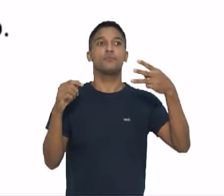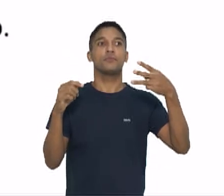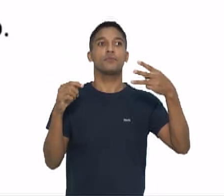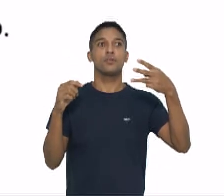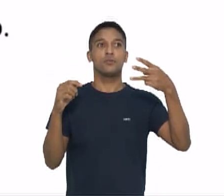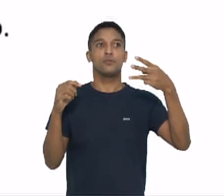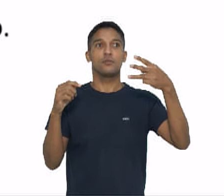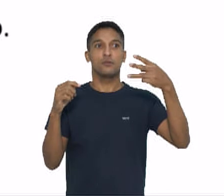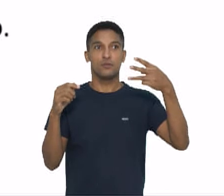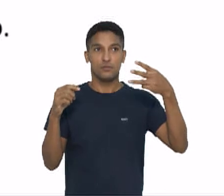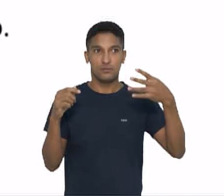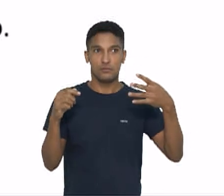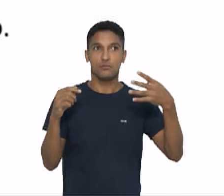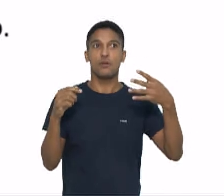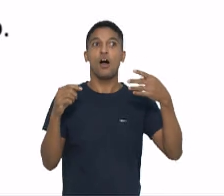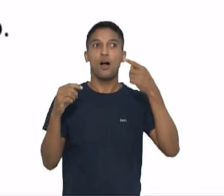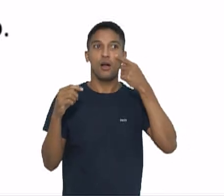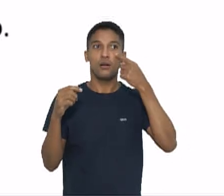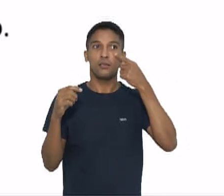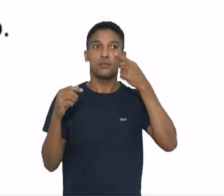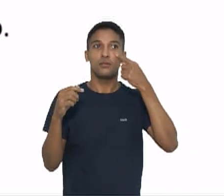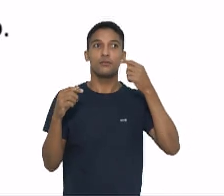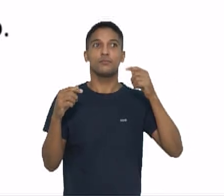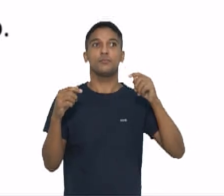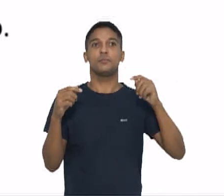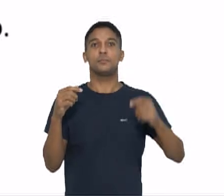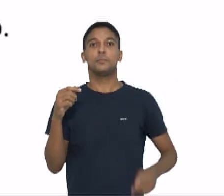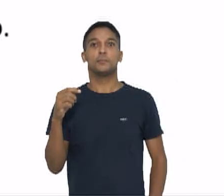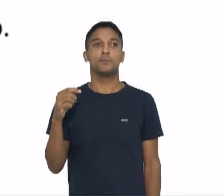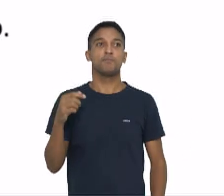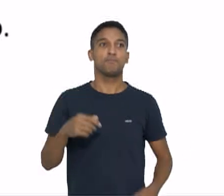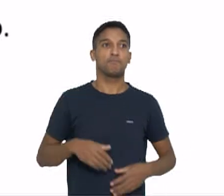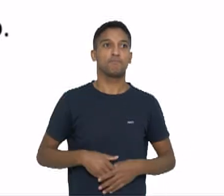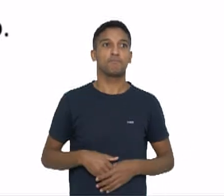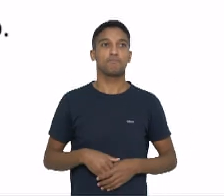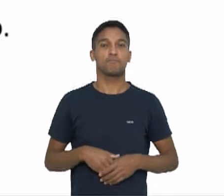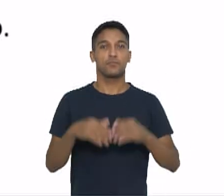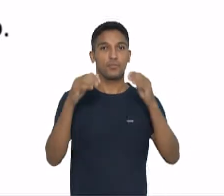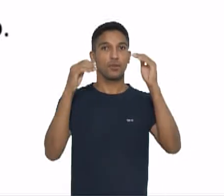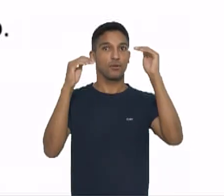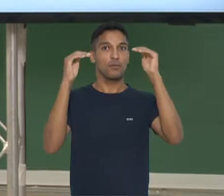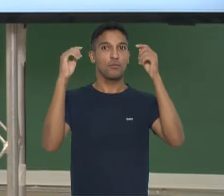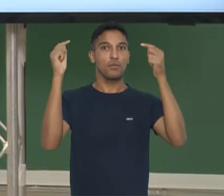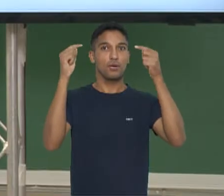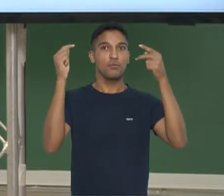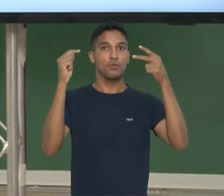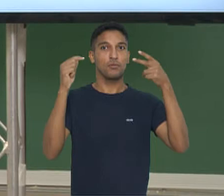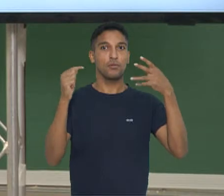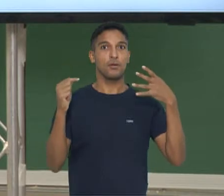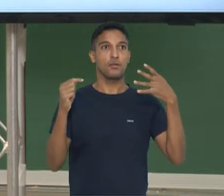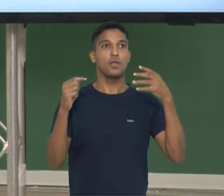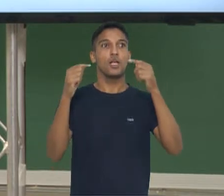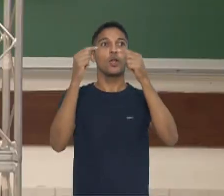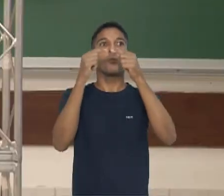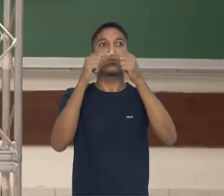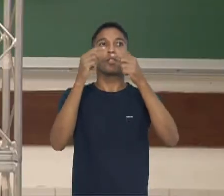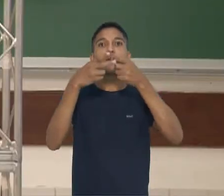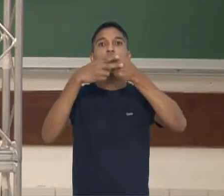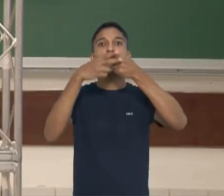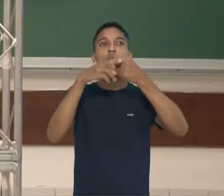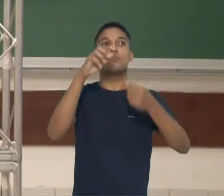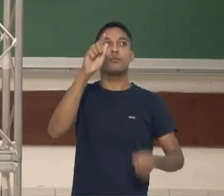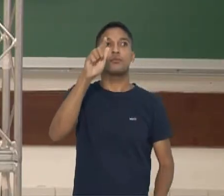Os, para a segunda do plural. E les, para a terceira do plural. Beleza? O verbo gustar, ele não